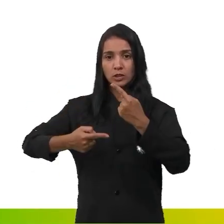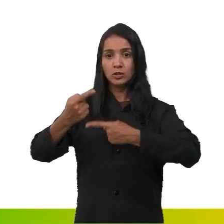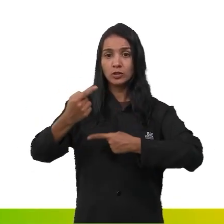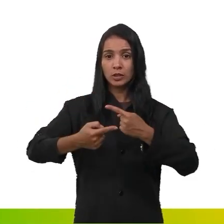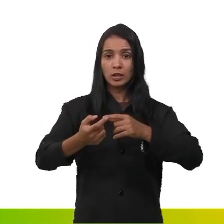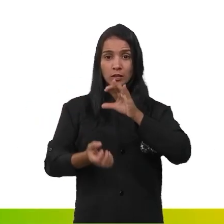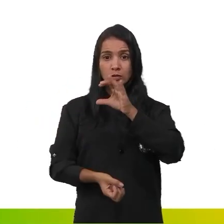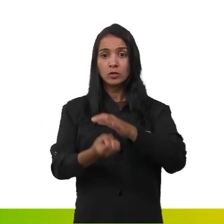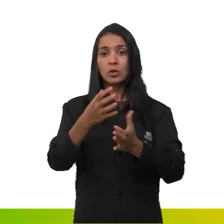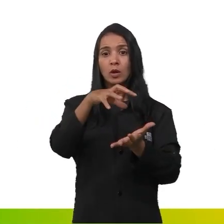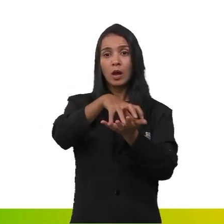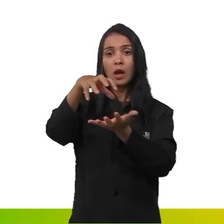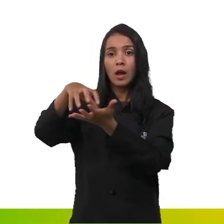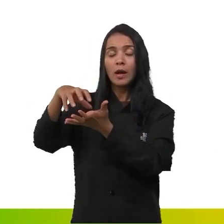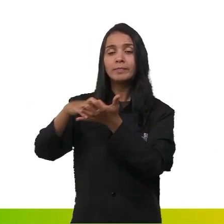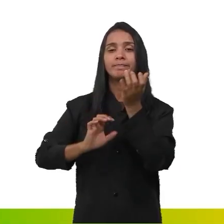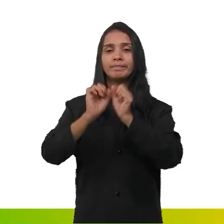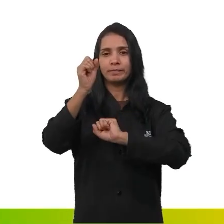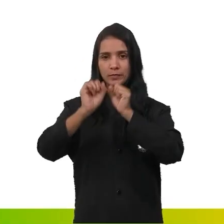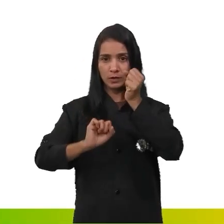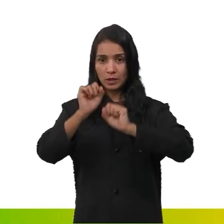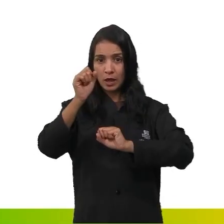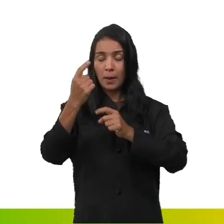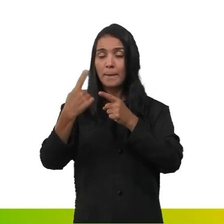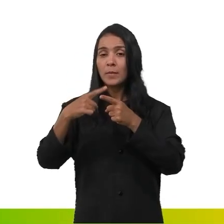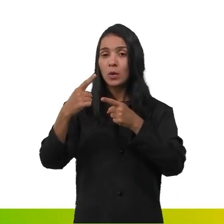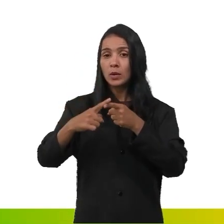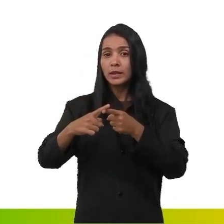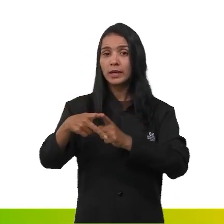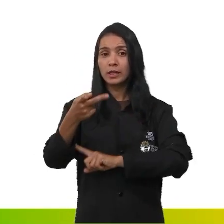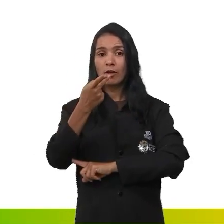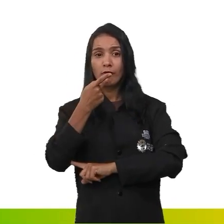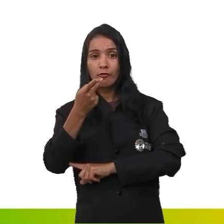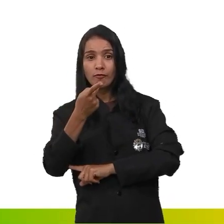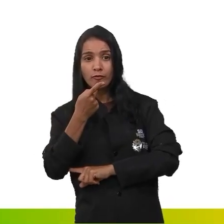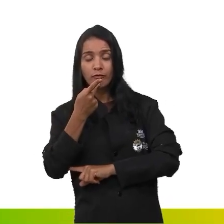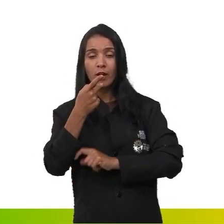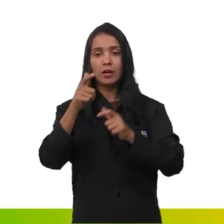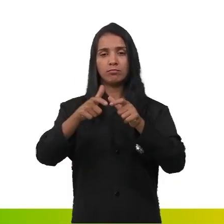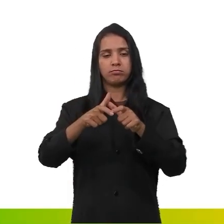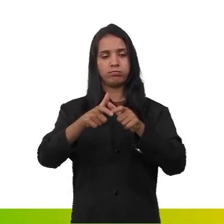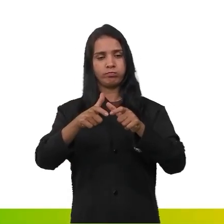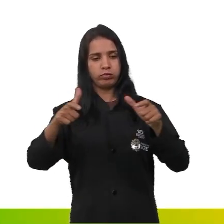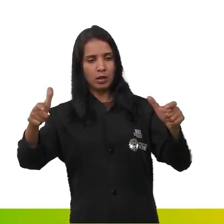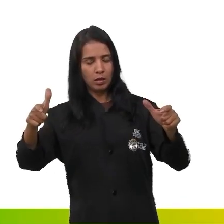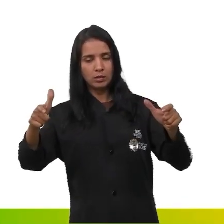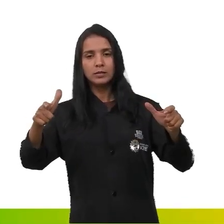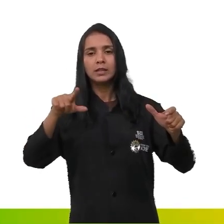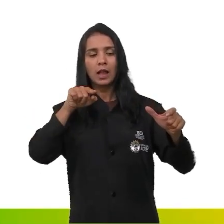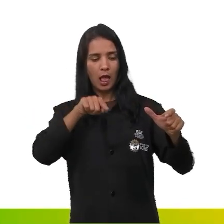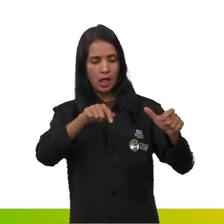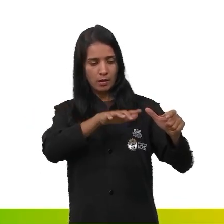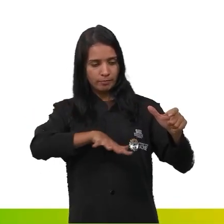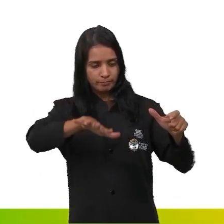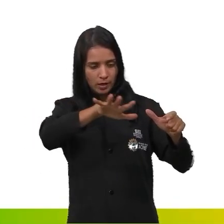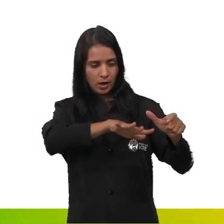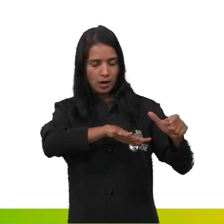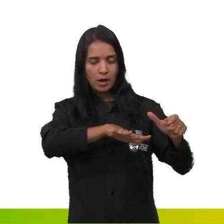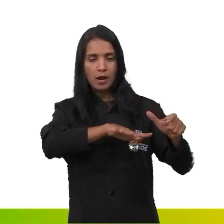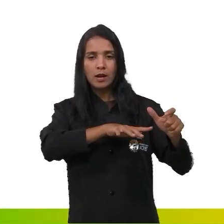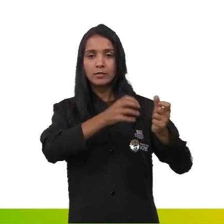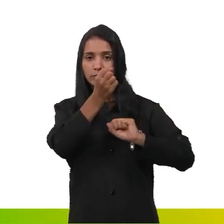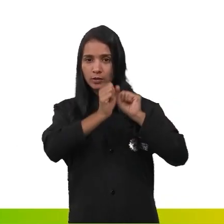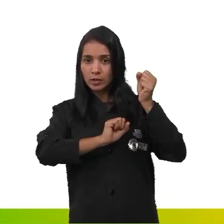de expansão da participação política em centros industriais, eu estou falando de